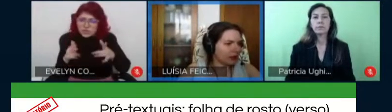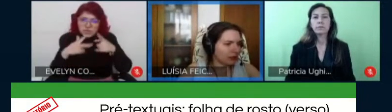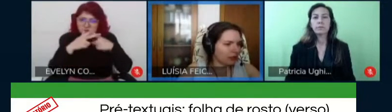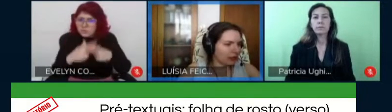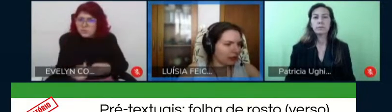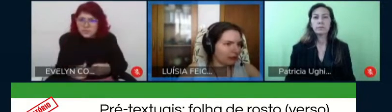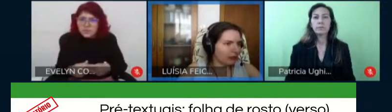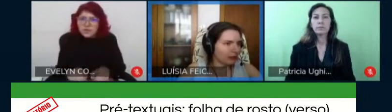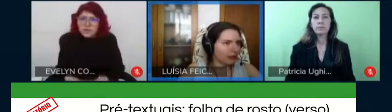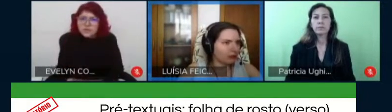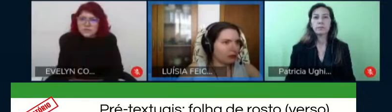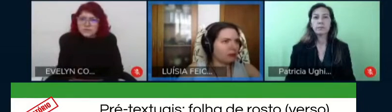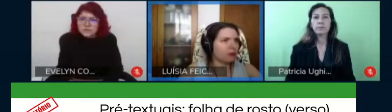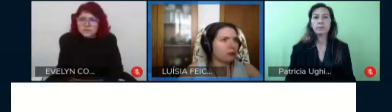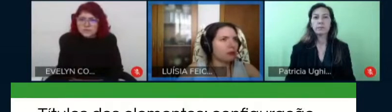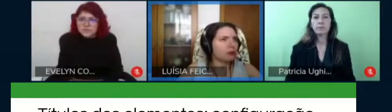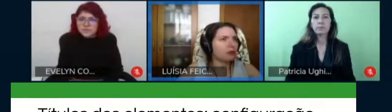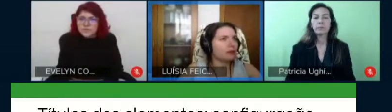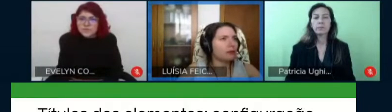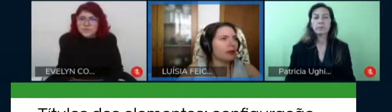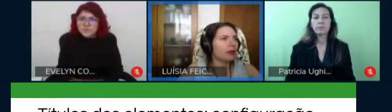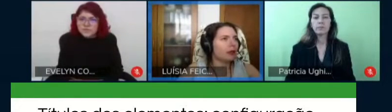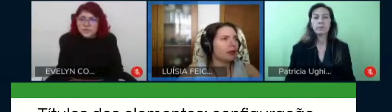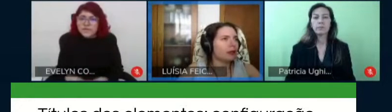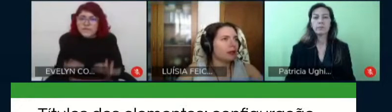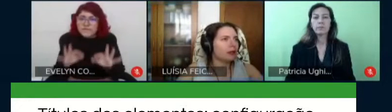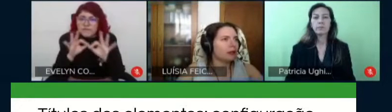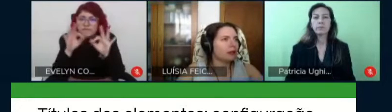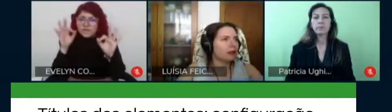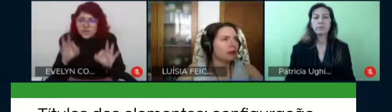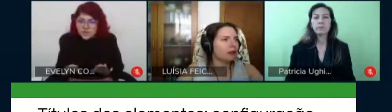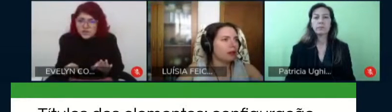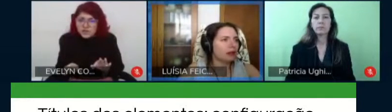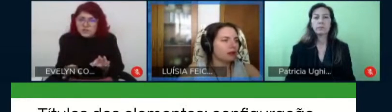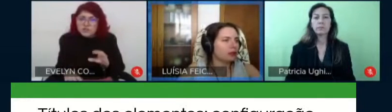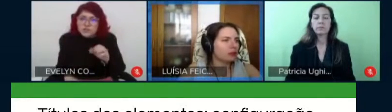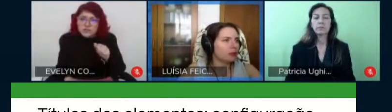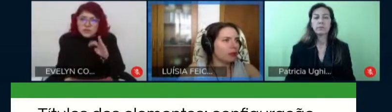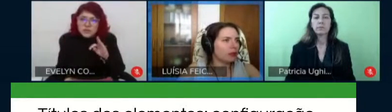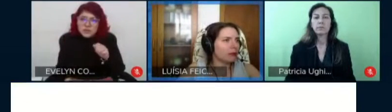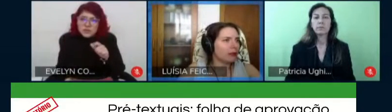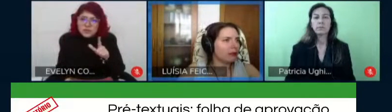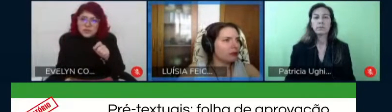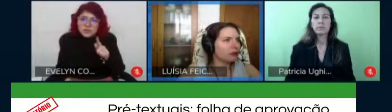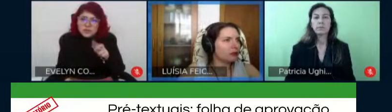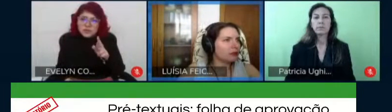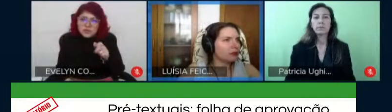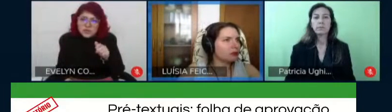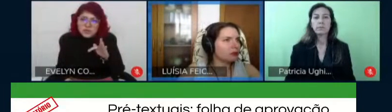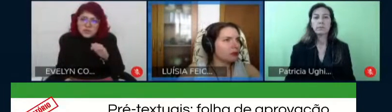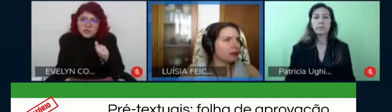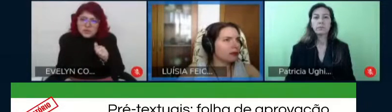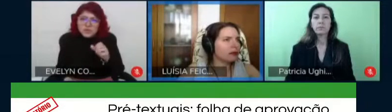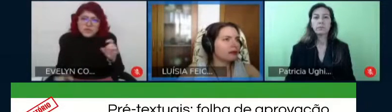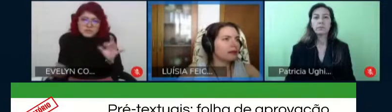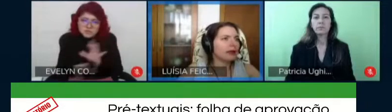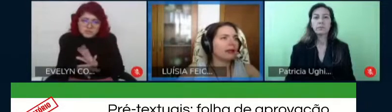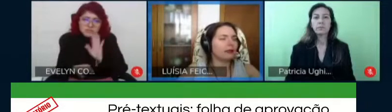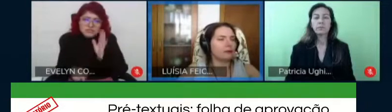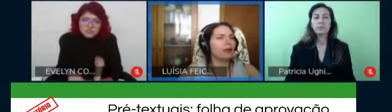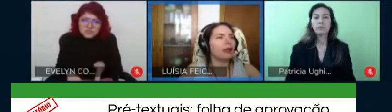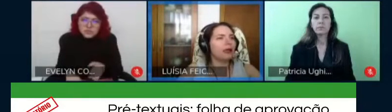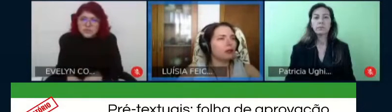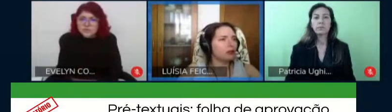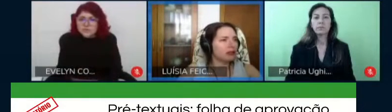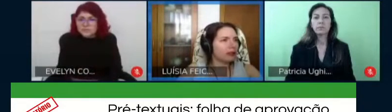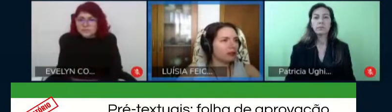Aqui a ficha catalográfica nós já vimos. E aqui é só um lembrete de algumas coisas.